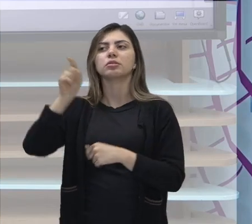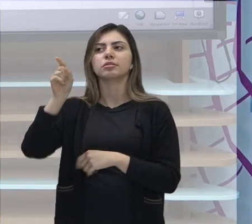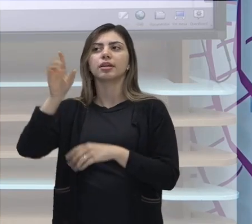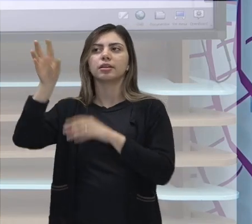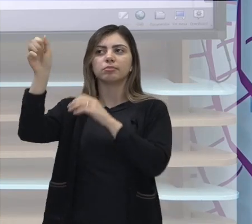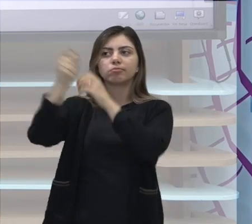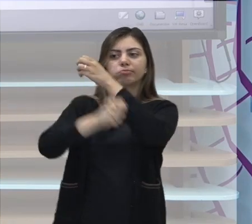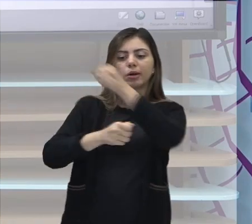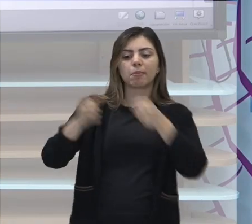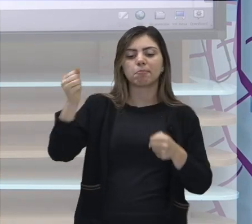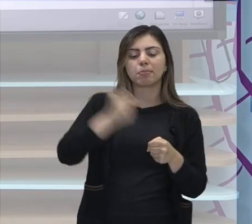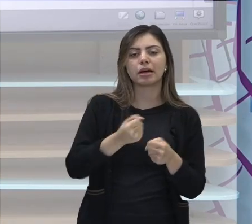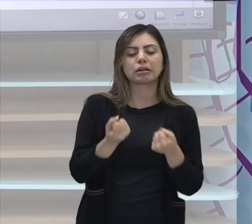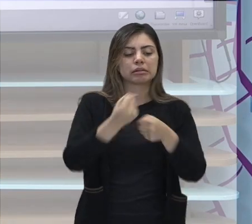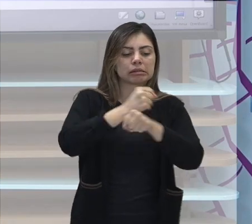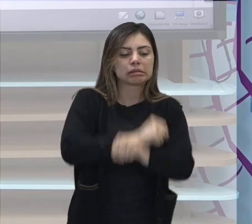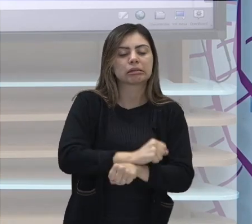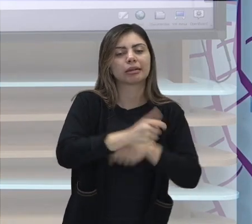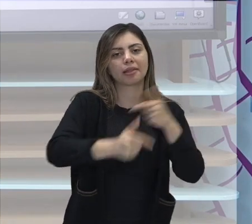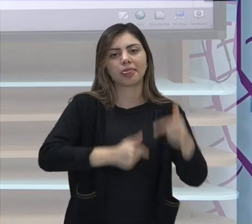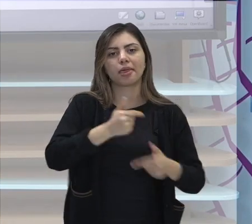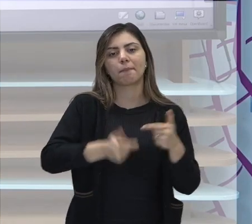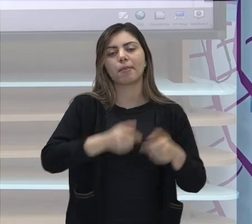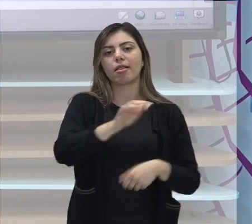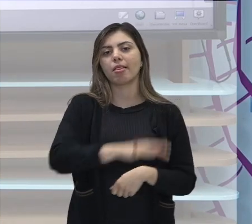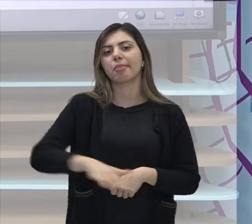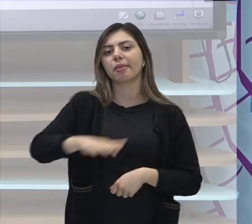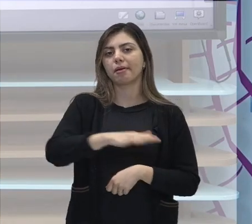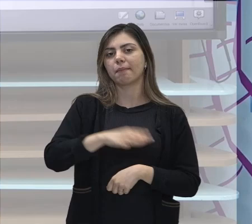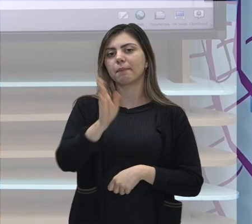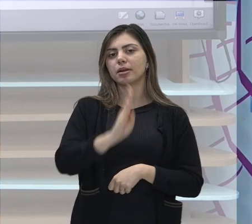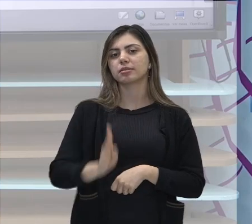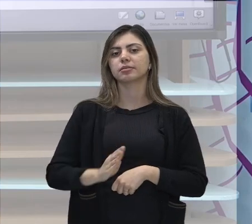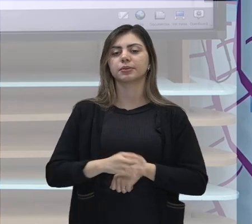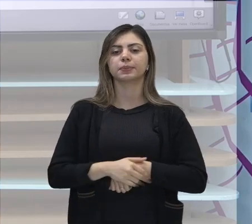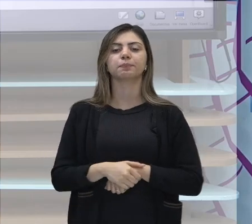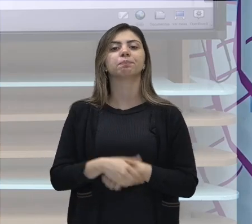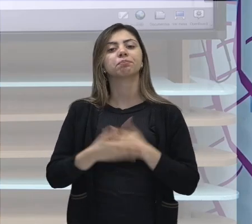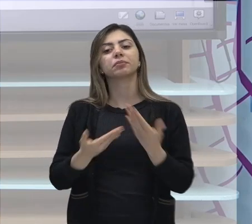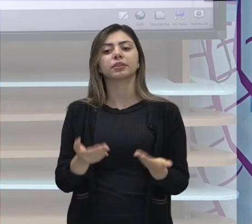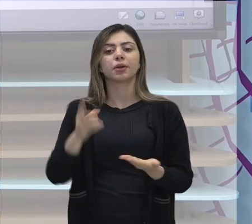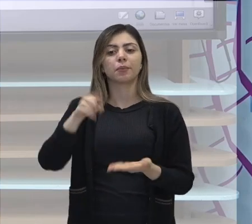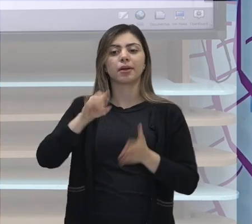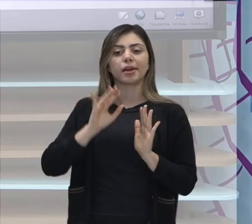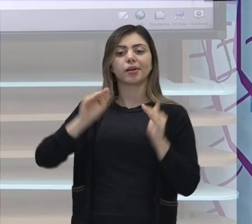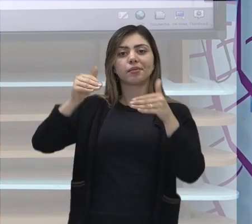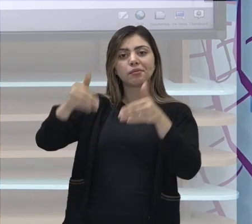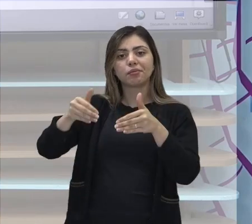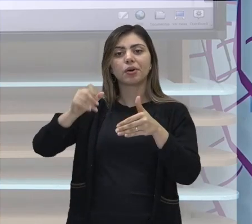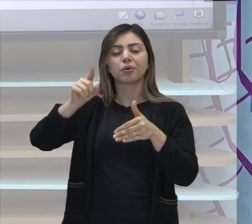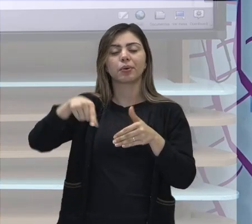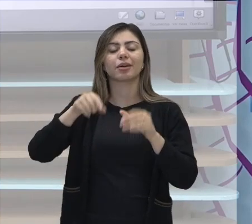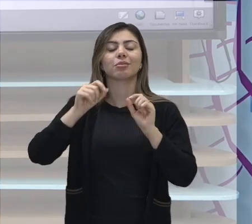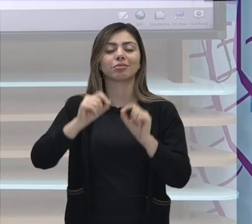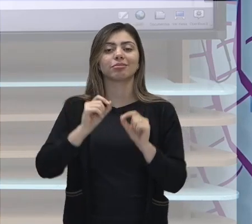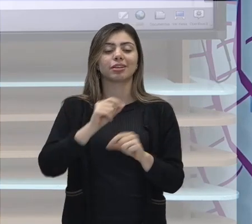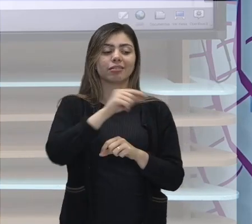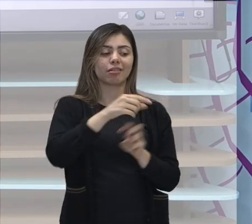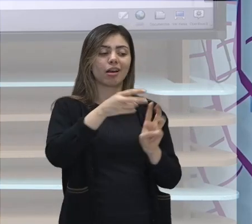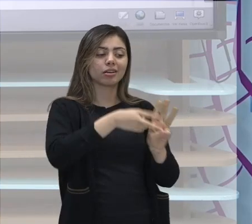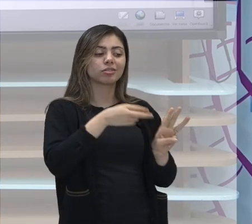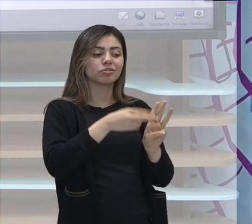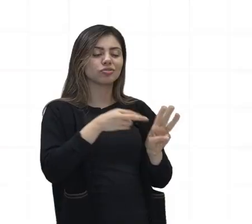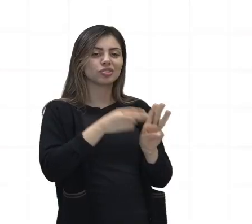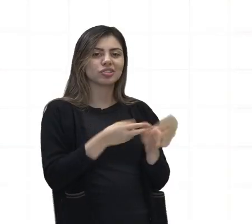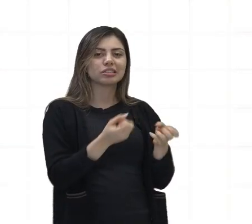para trabalharem justamente nesse território brasileiro. Então, o foco é justamente na escravidão